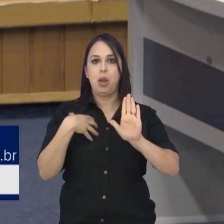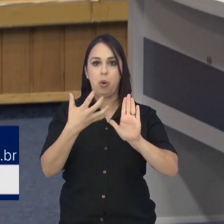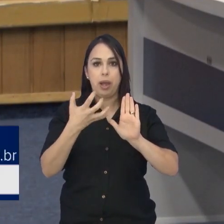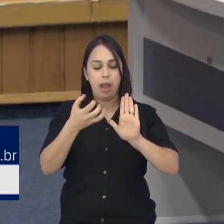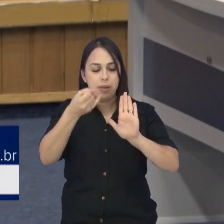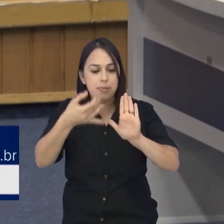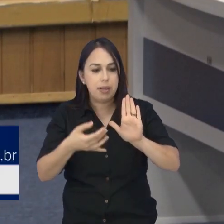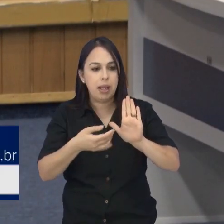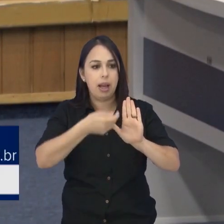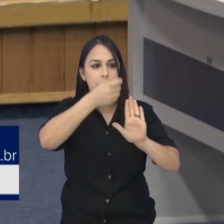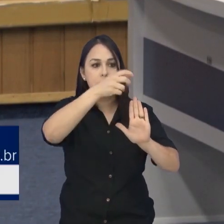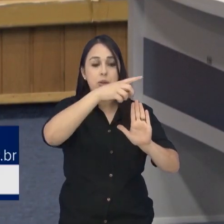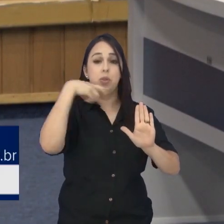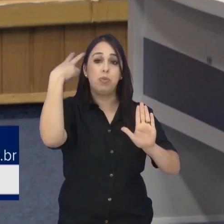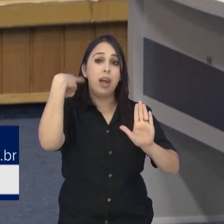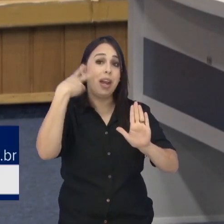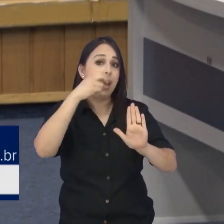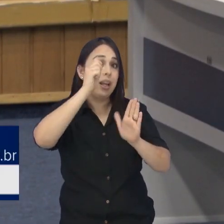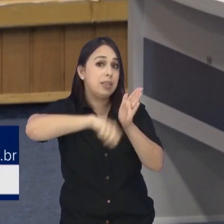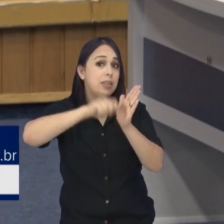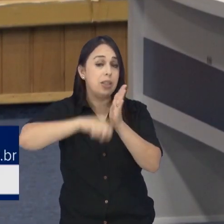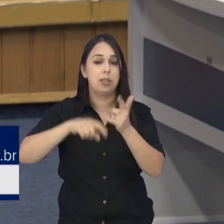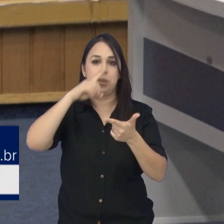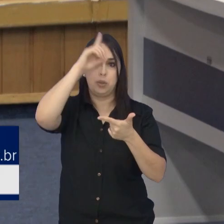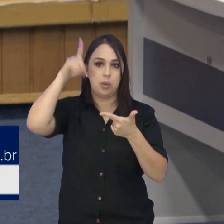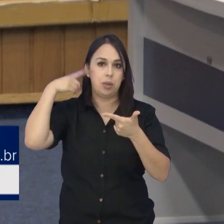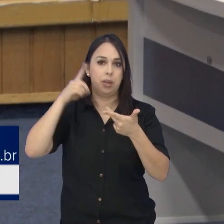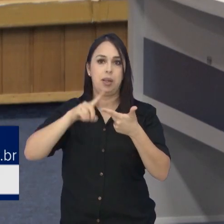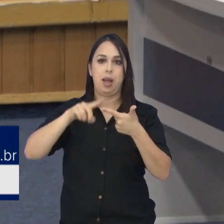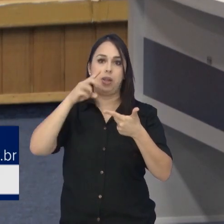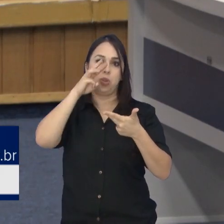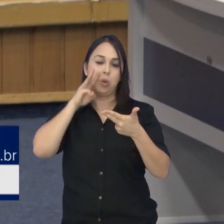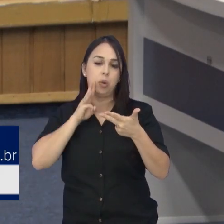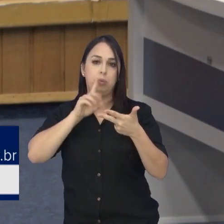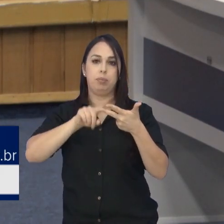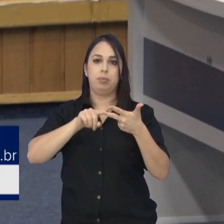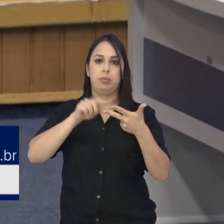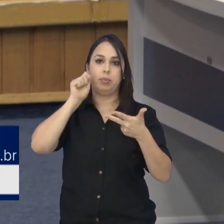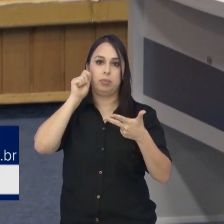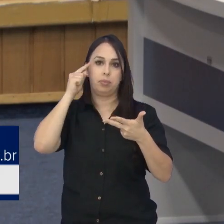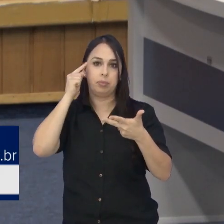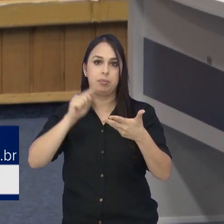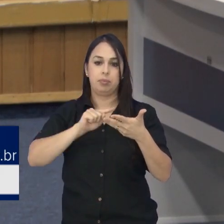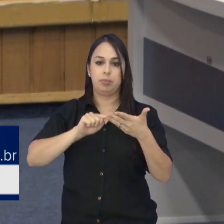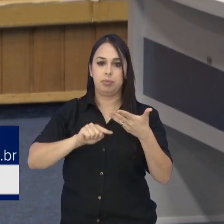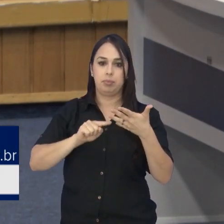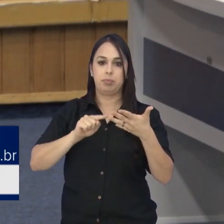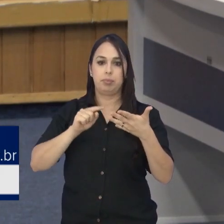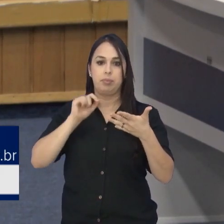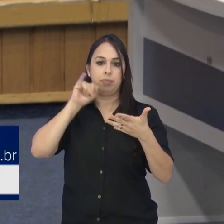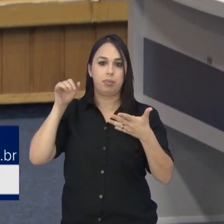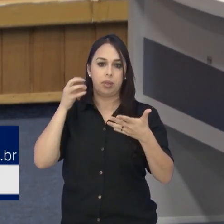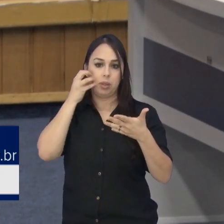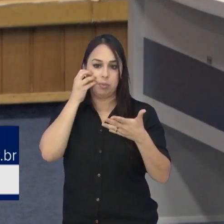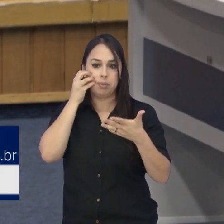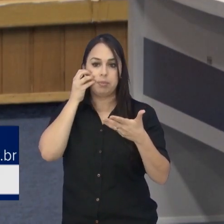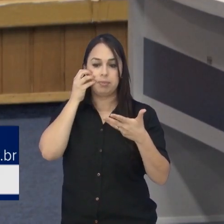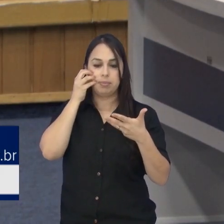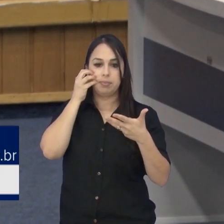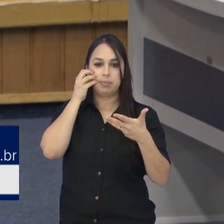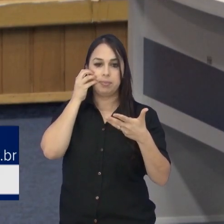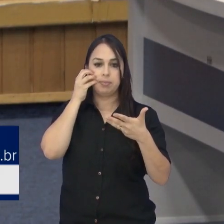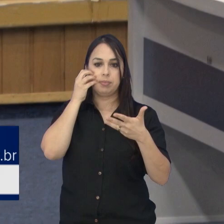diversos vereadores, Dulce Rita, Walter Hayashi, Amélia Naomi, Juliana Fraga.